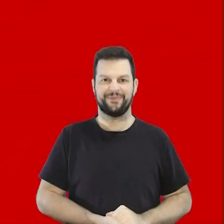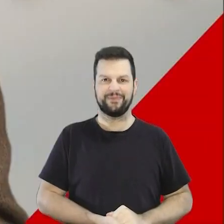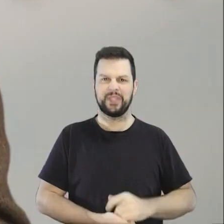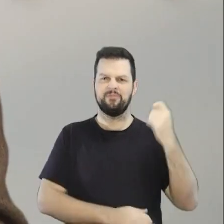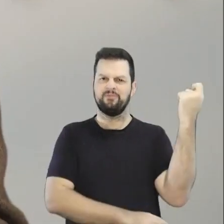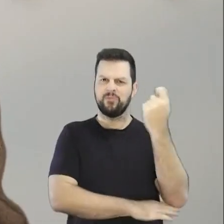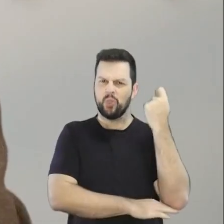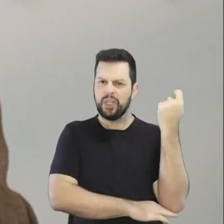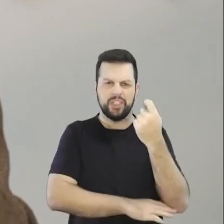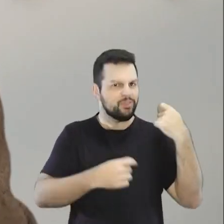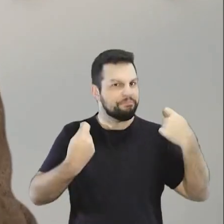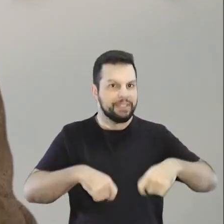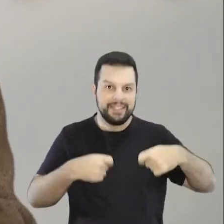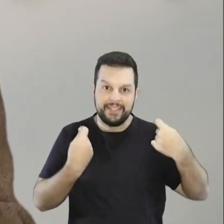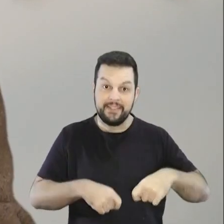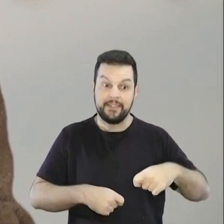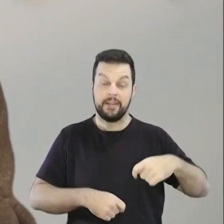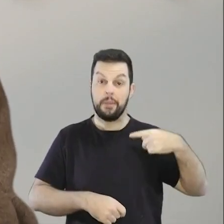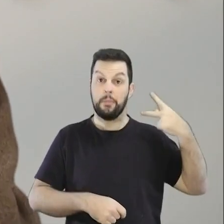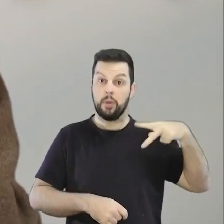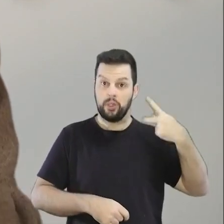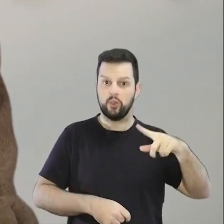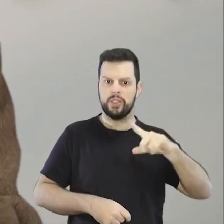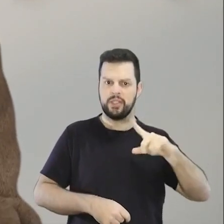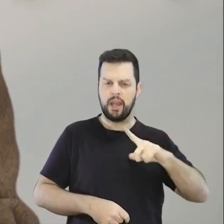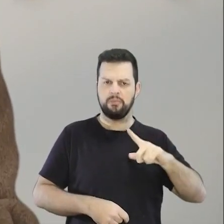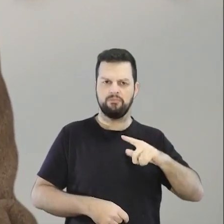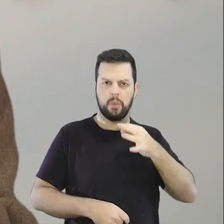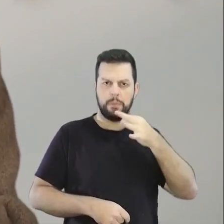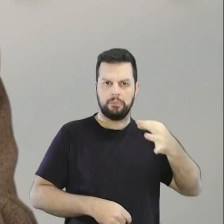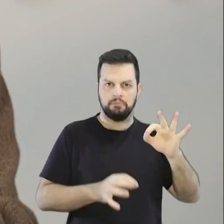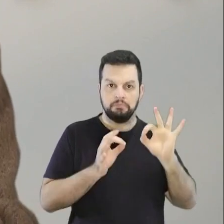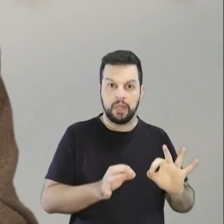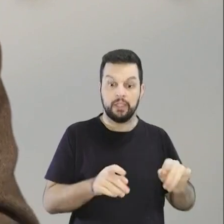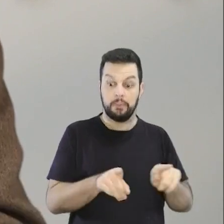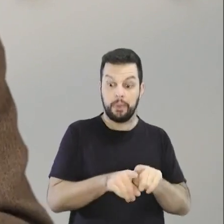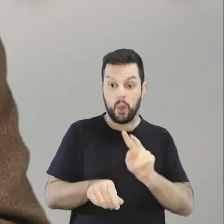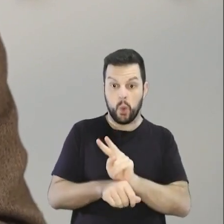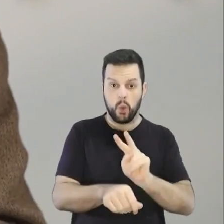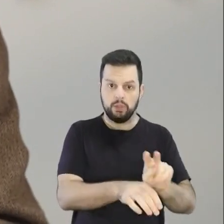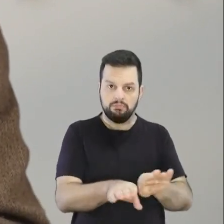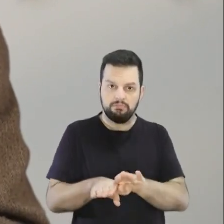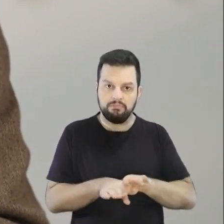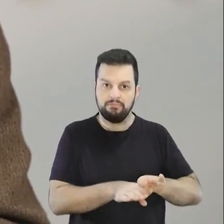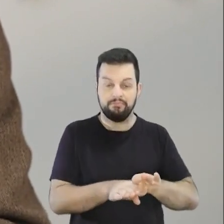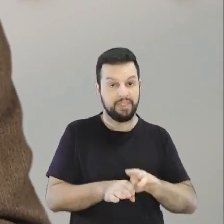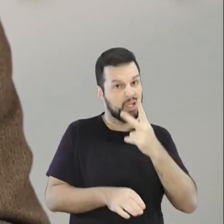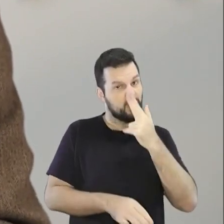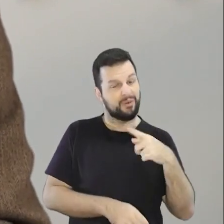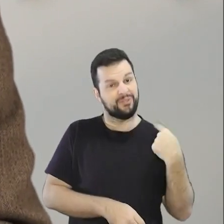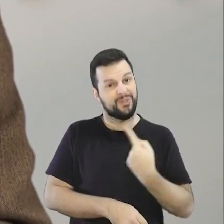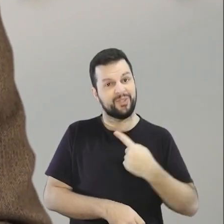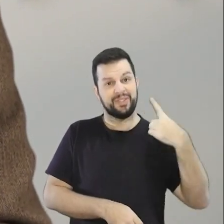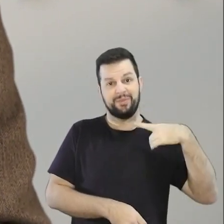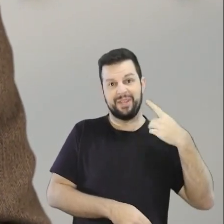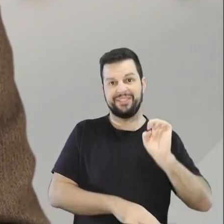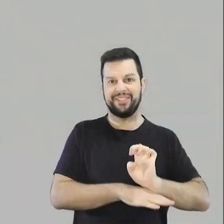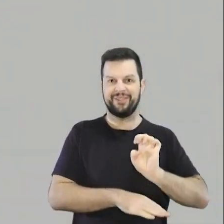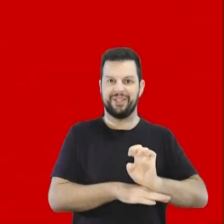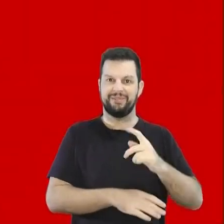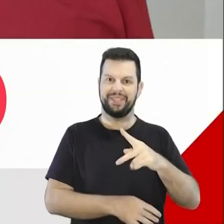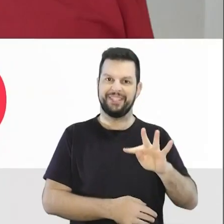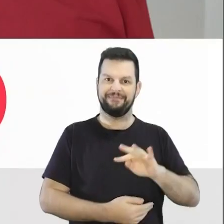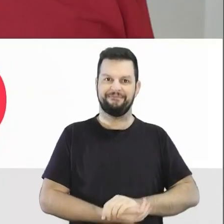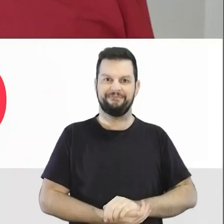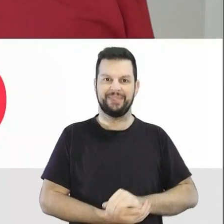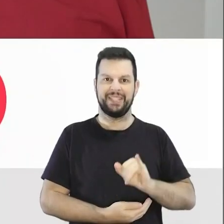13888. O Rio Grande requer governantes com palavra e que cuidem do bem comum, como os nossos deputados e deputadas